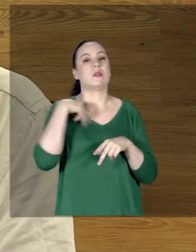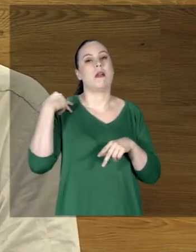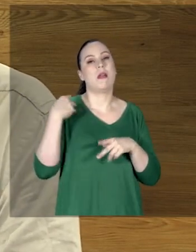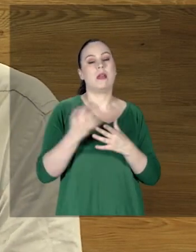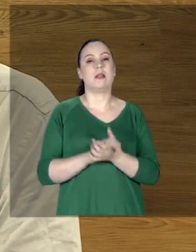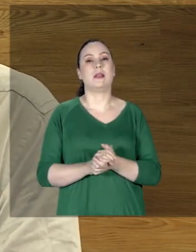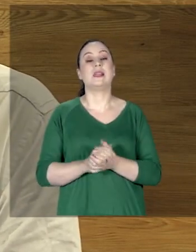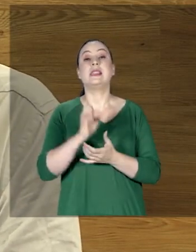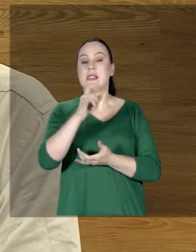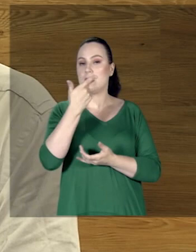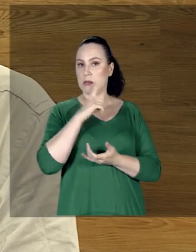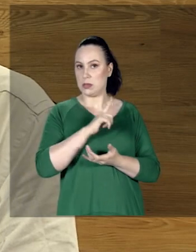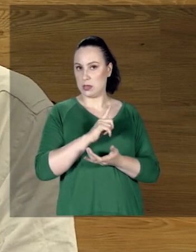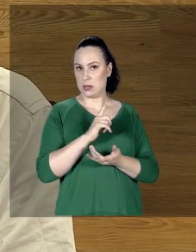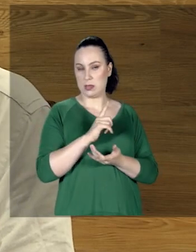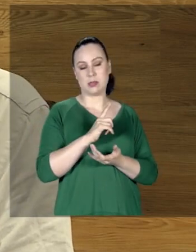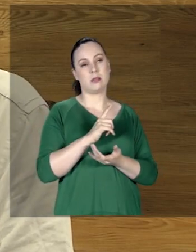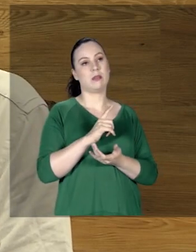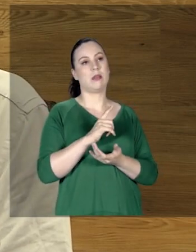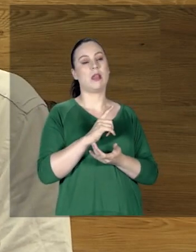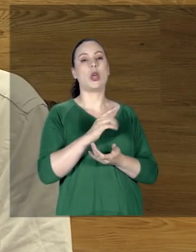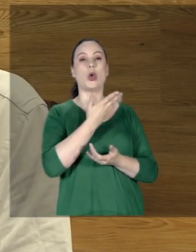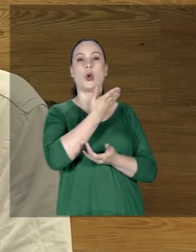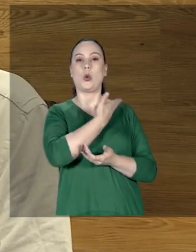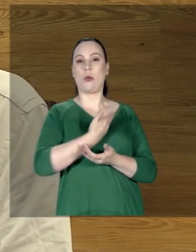né? Se a gente conseguisse recursos por meio desses